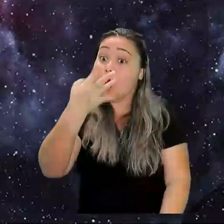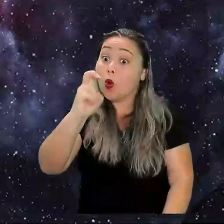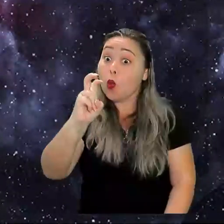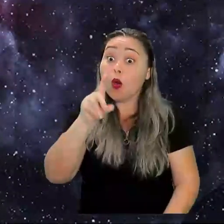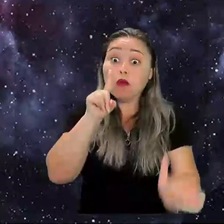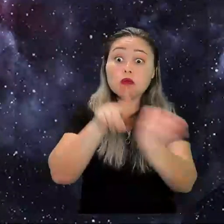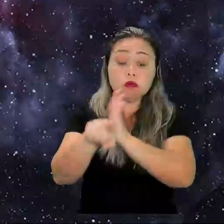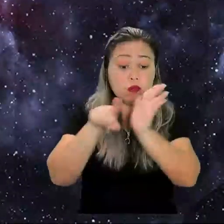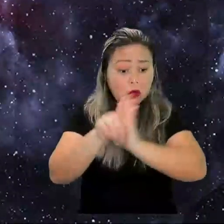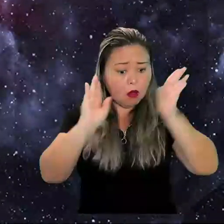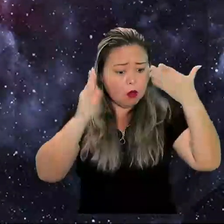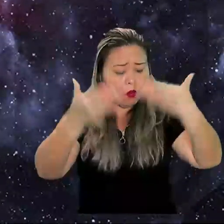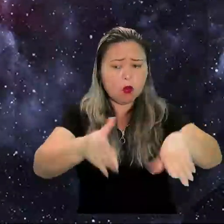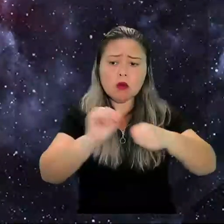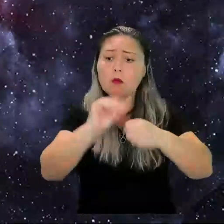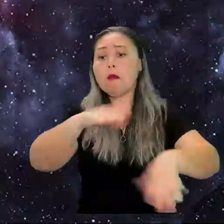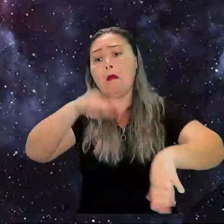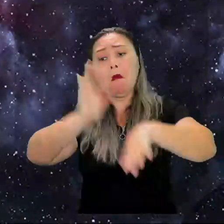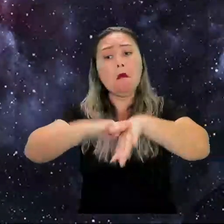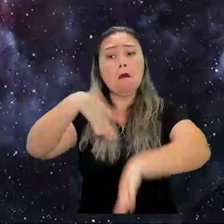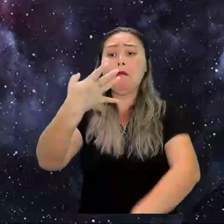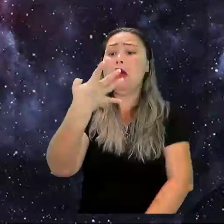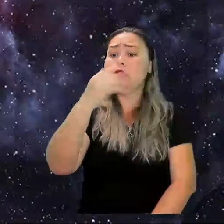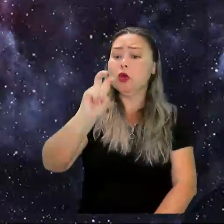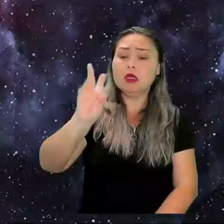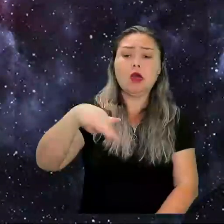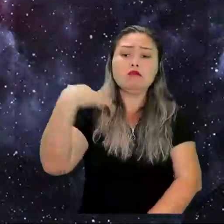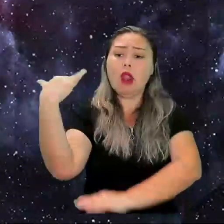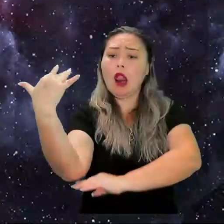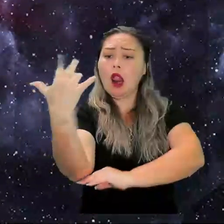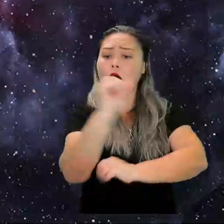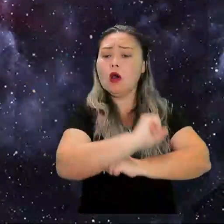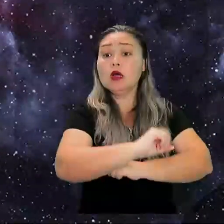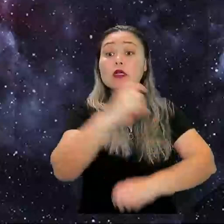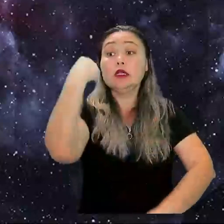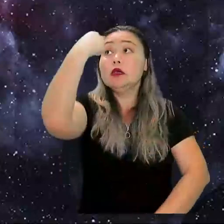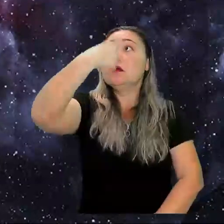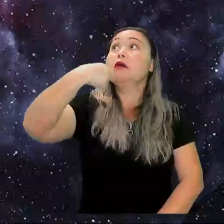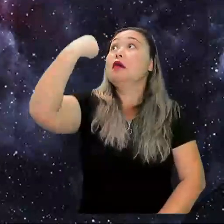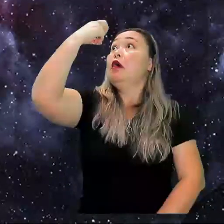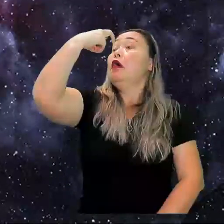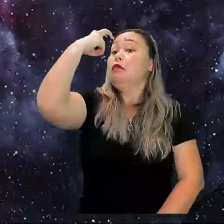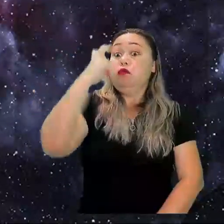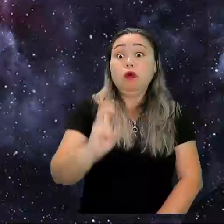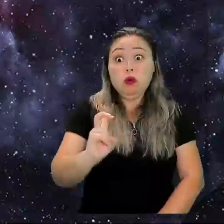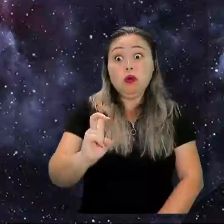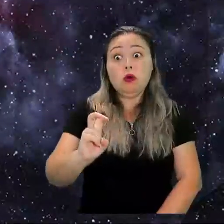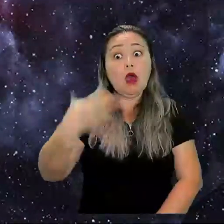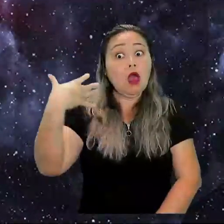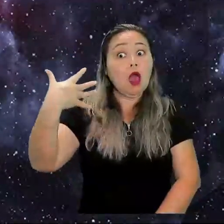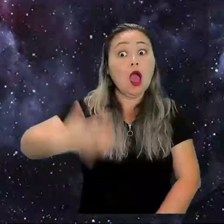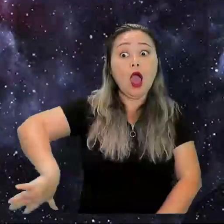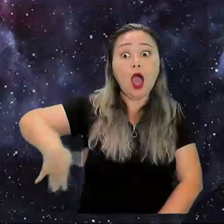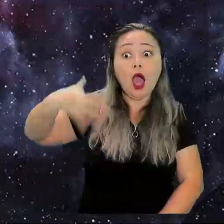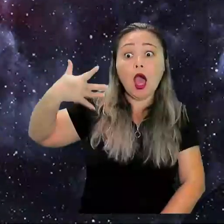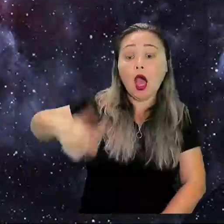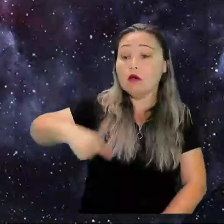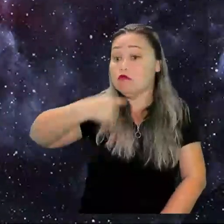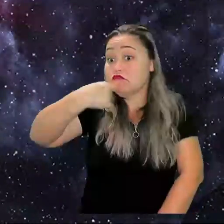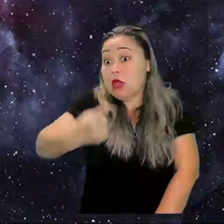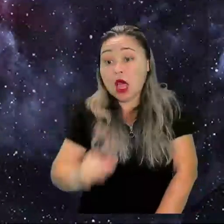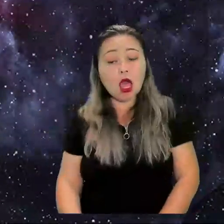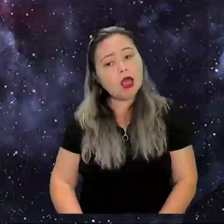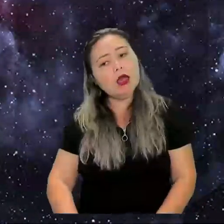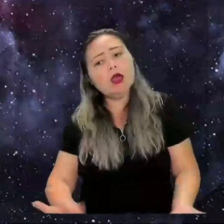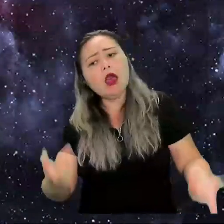45 questões de matemática mais 45 de natureza só em 5 horas? Não dá. E também a gente lançou o desafio. Como é